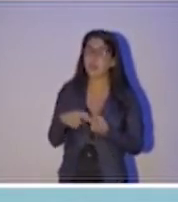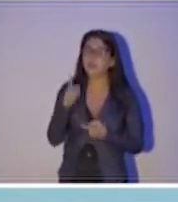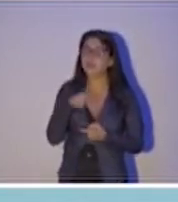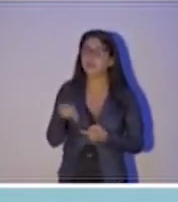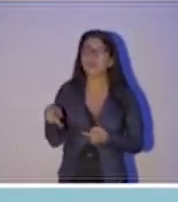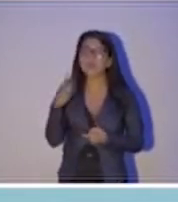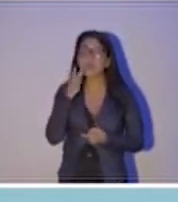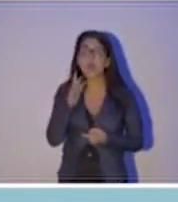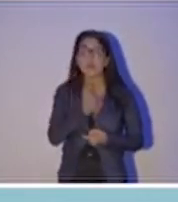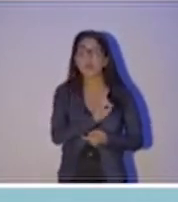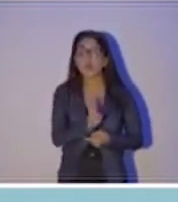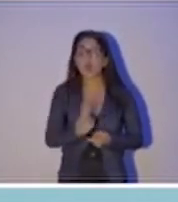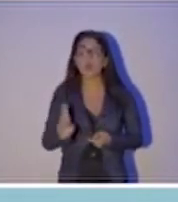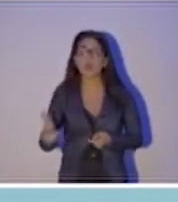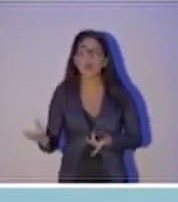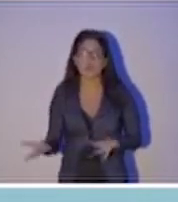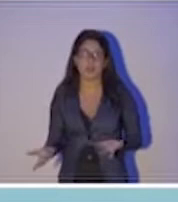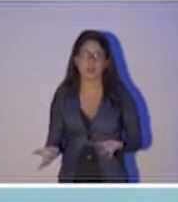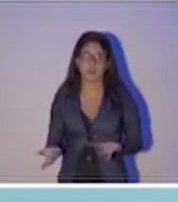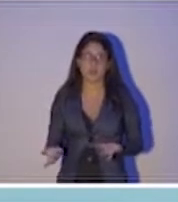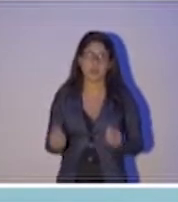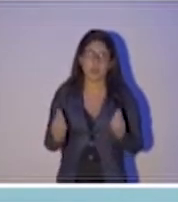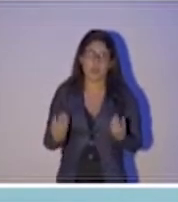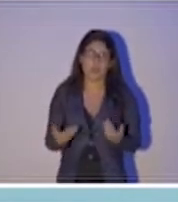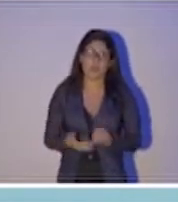os nomes dos seus estudantes.